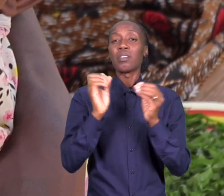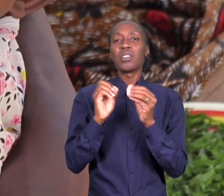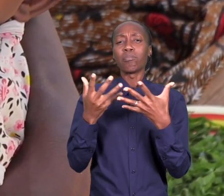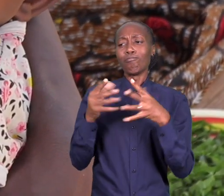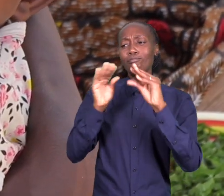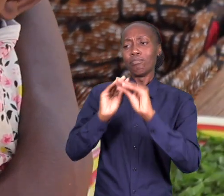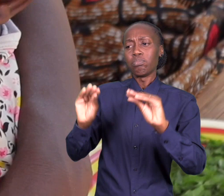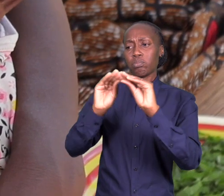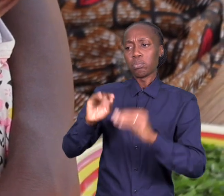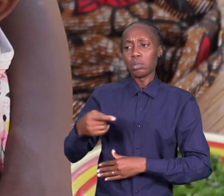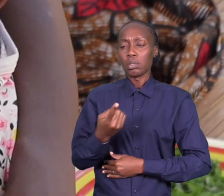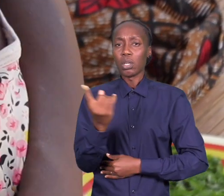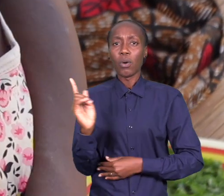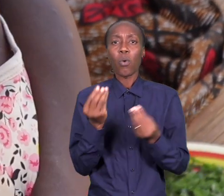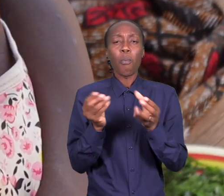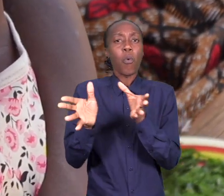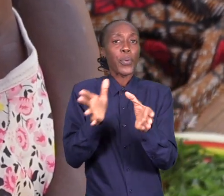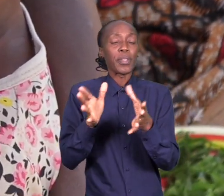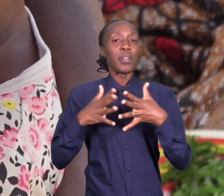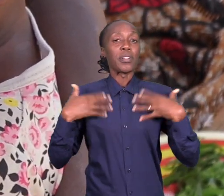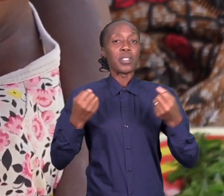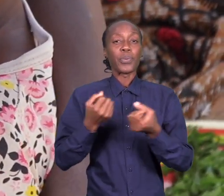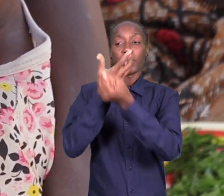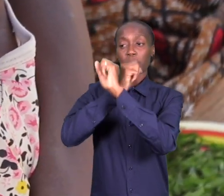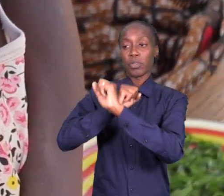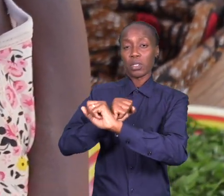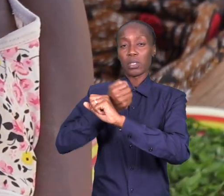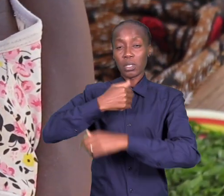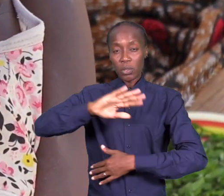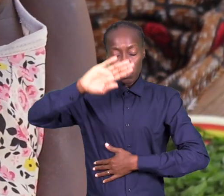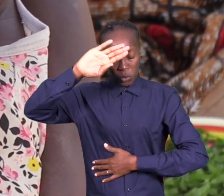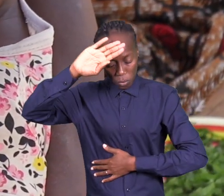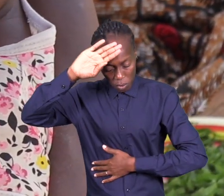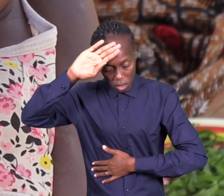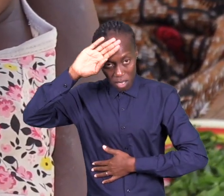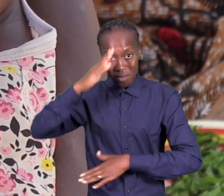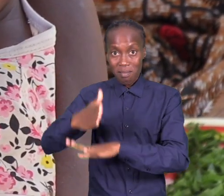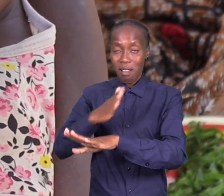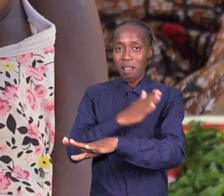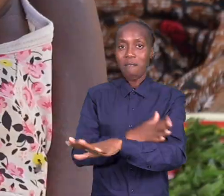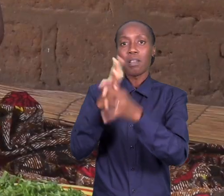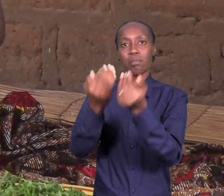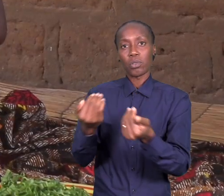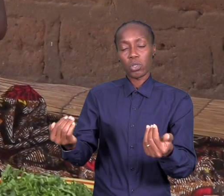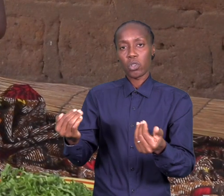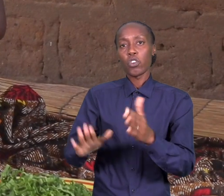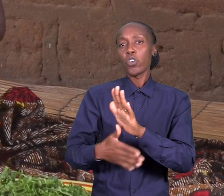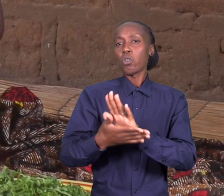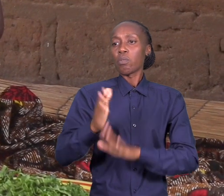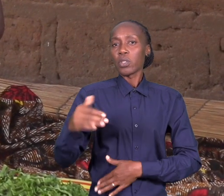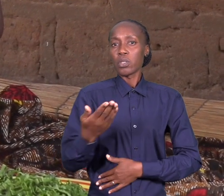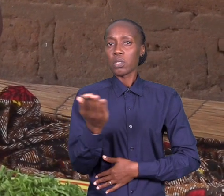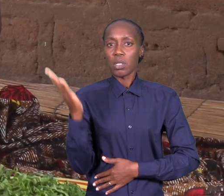vida. Os ensinamentos e orientações sobre os cuidados de saúde e prevenção de doenças na infância chegou